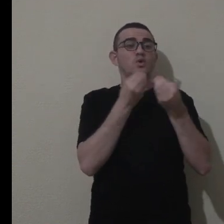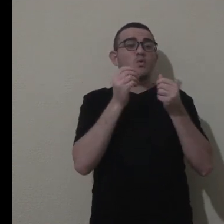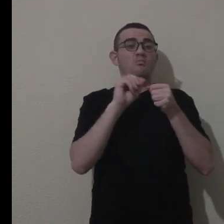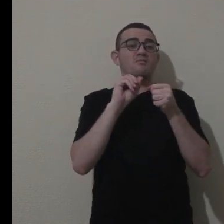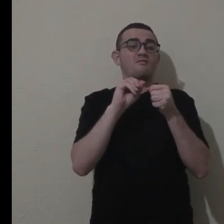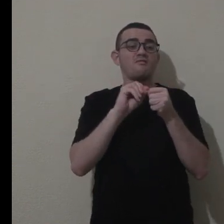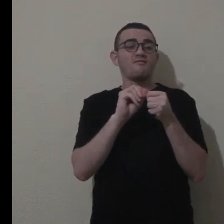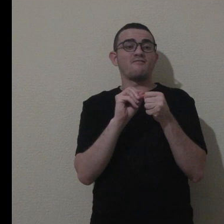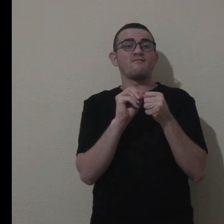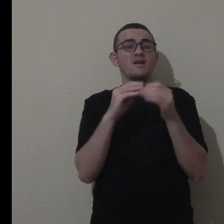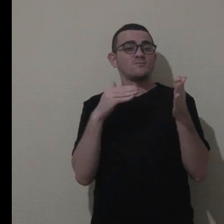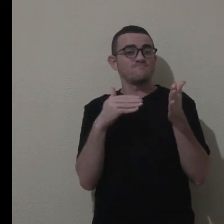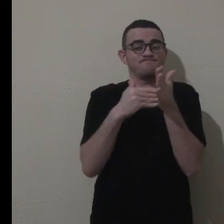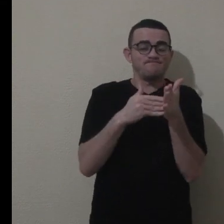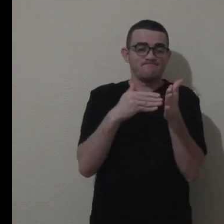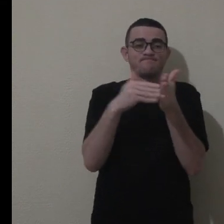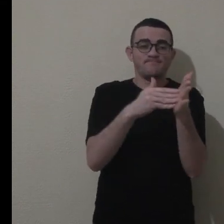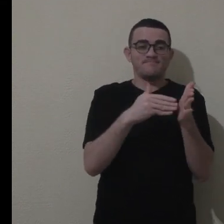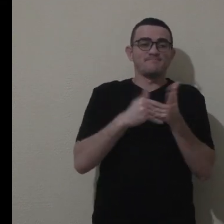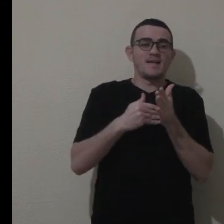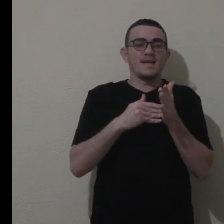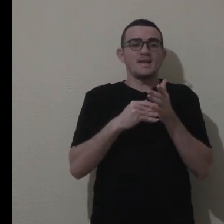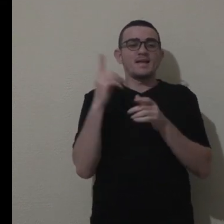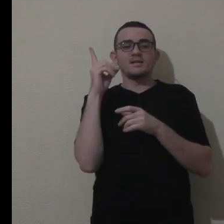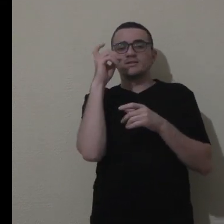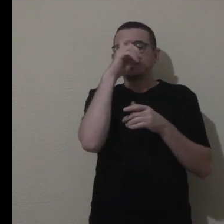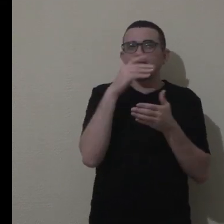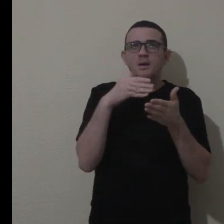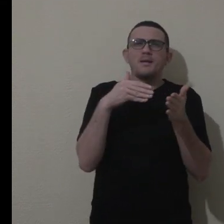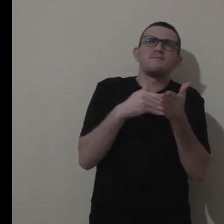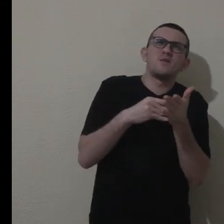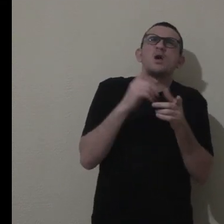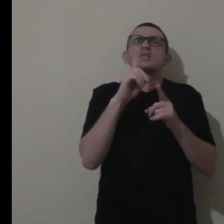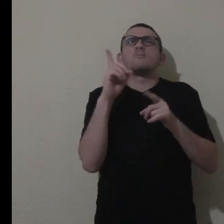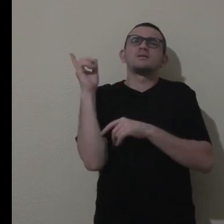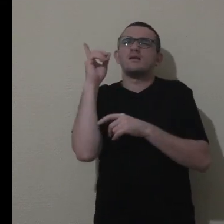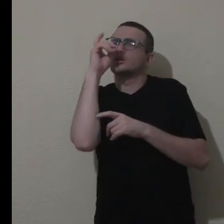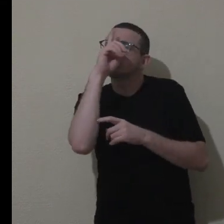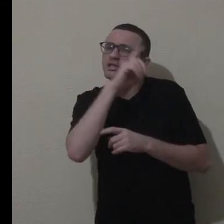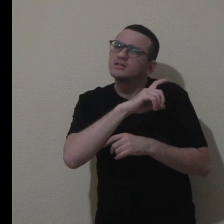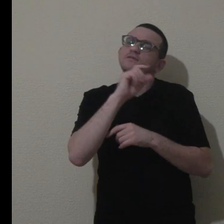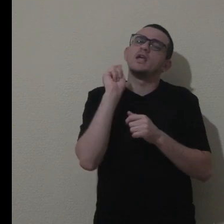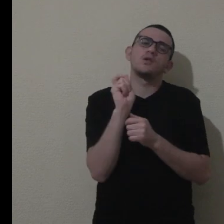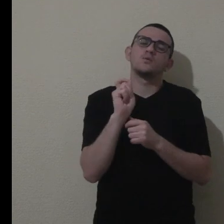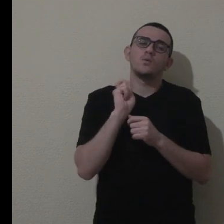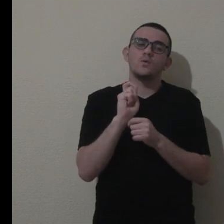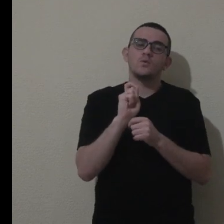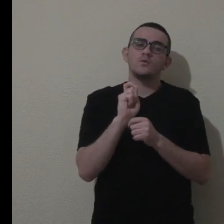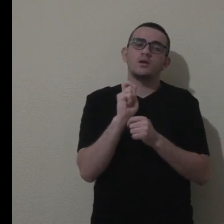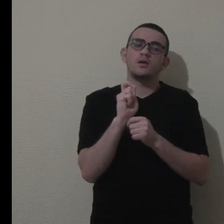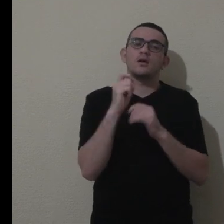realmente trazem um impedimento, né, ou dificulta, né, não digo impedimento, ela dificulta com